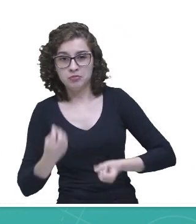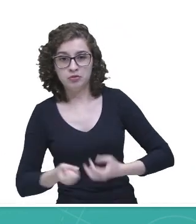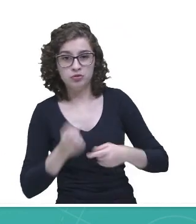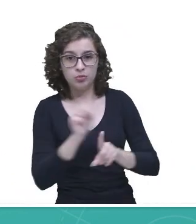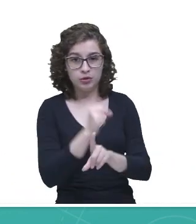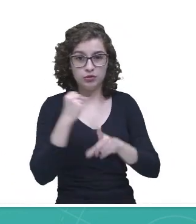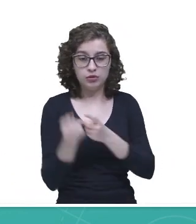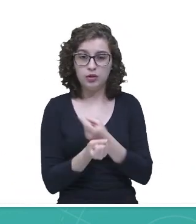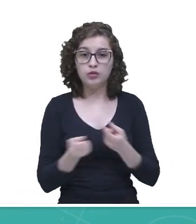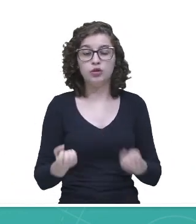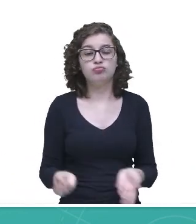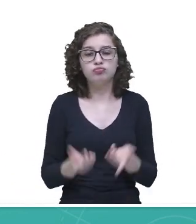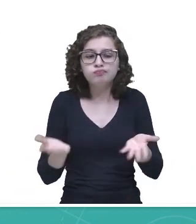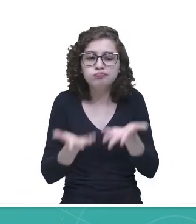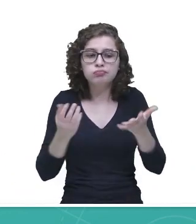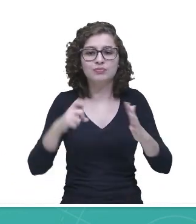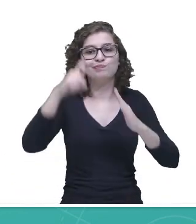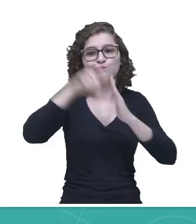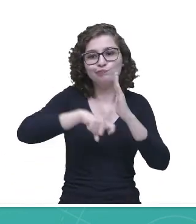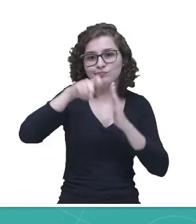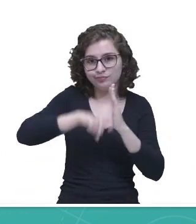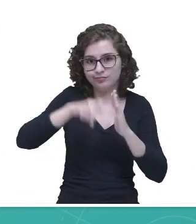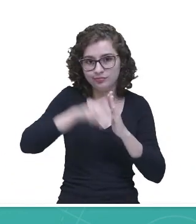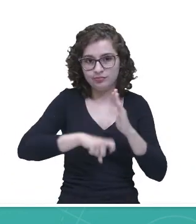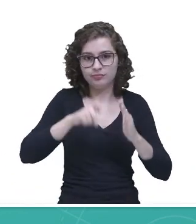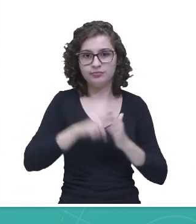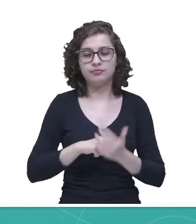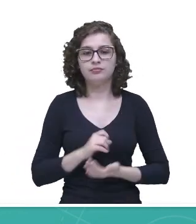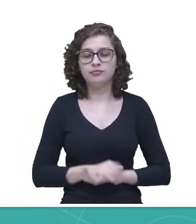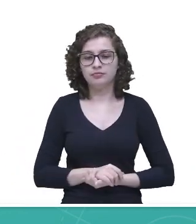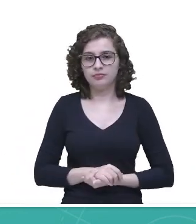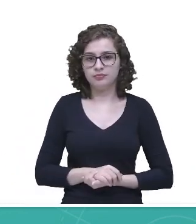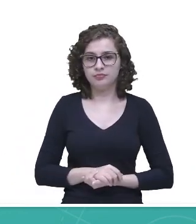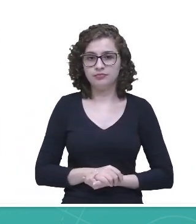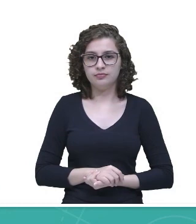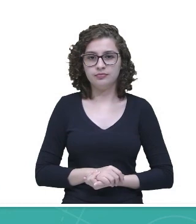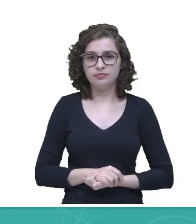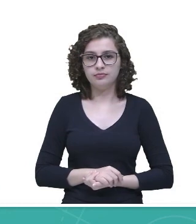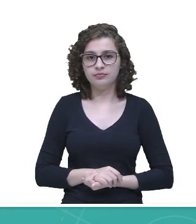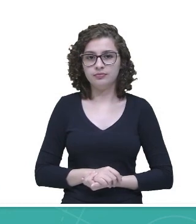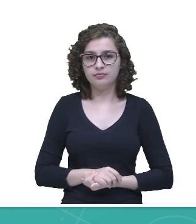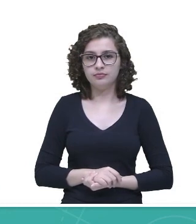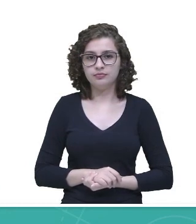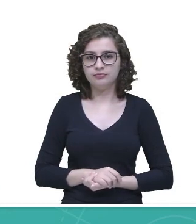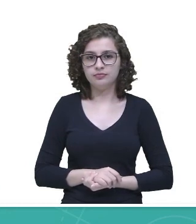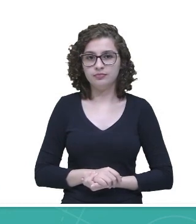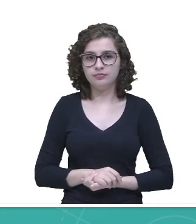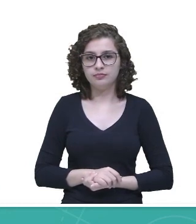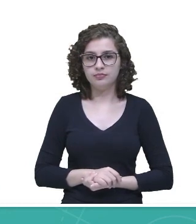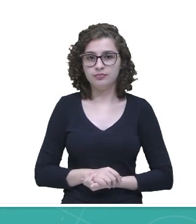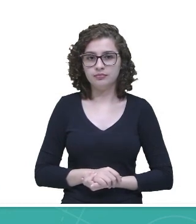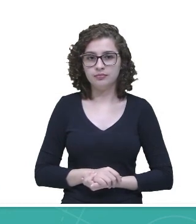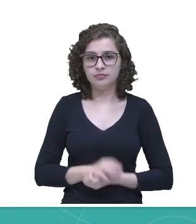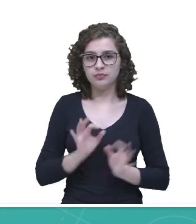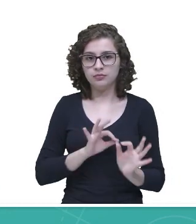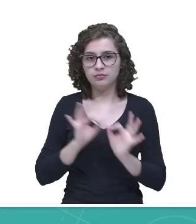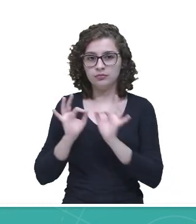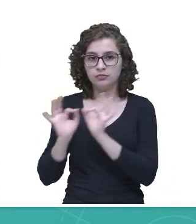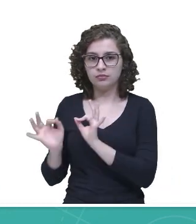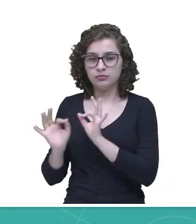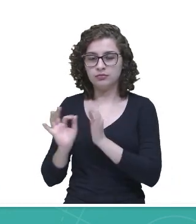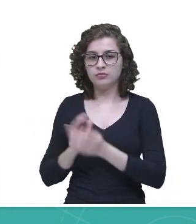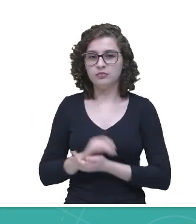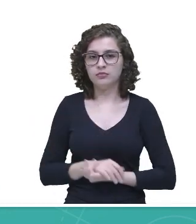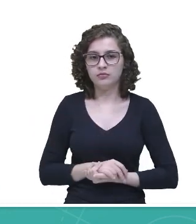de impostos. As demais alternativas estão incorretas, como vocês puderam ver. Então, volta lá a questão só para a gente firmar bem na cabecinha dos